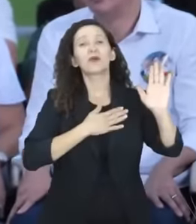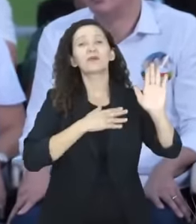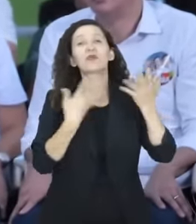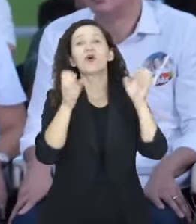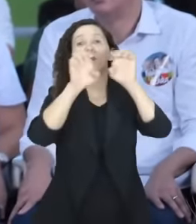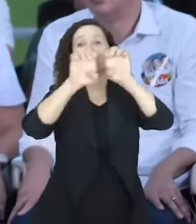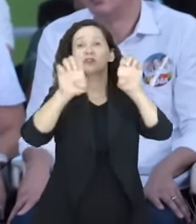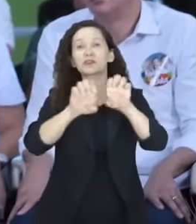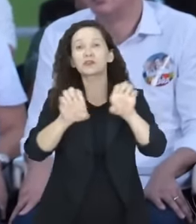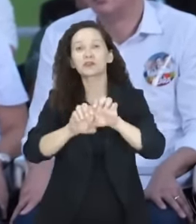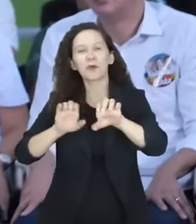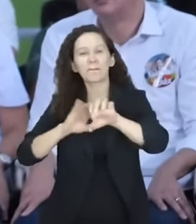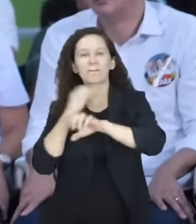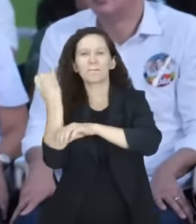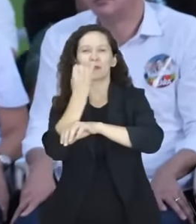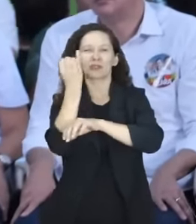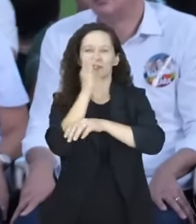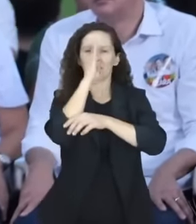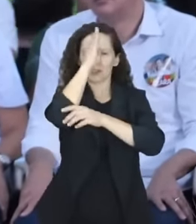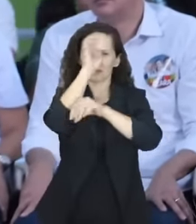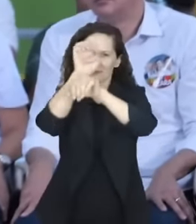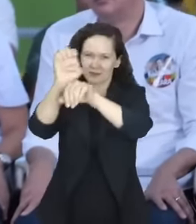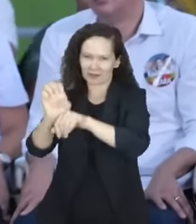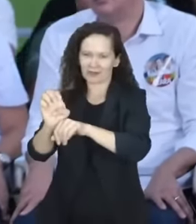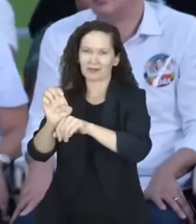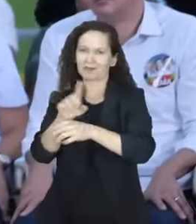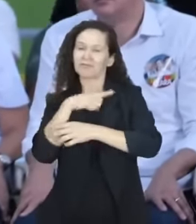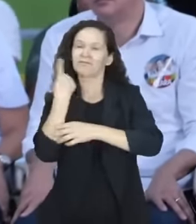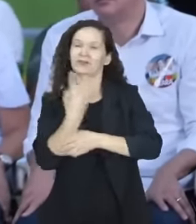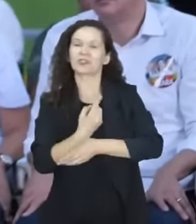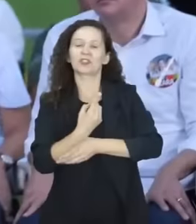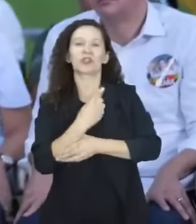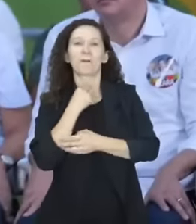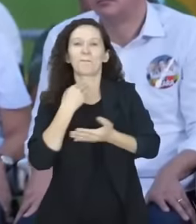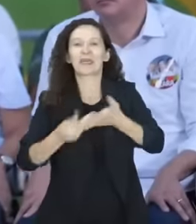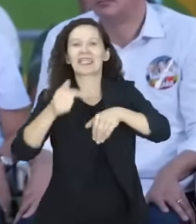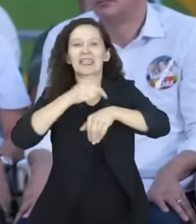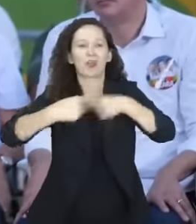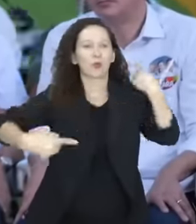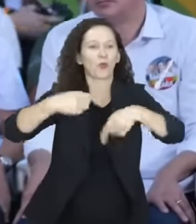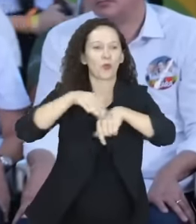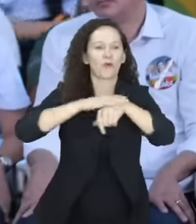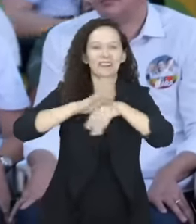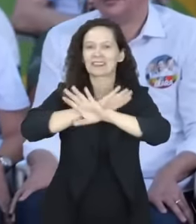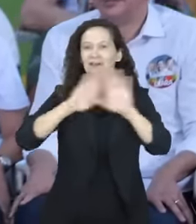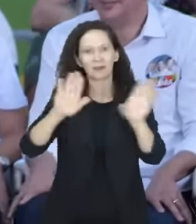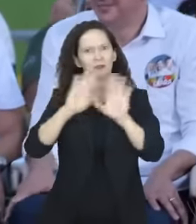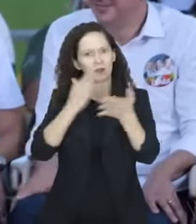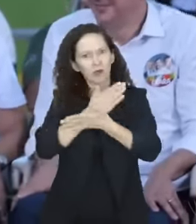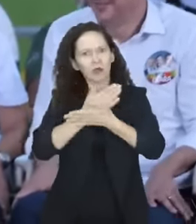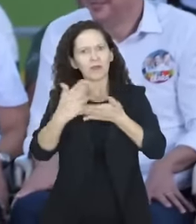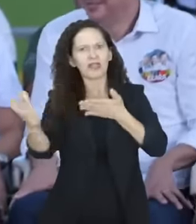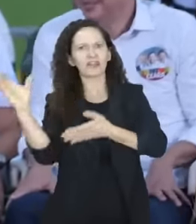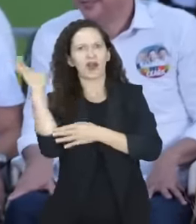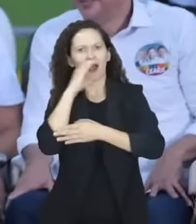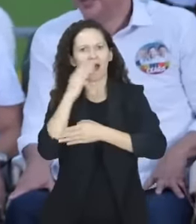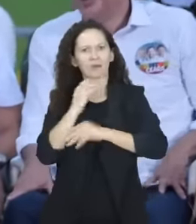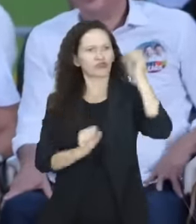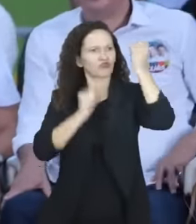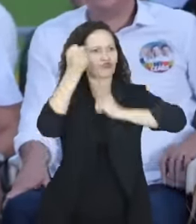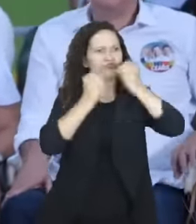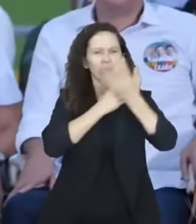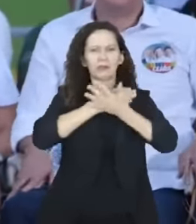importantes, para que a gente não perca tempo discutindo e a gente coloque a máquina para funcionar. Vamos fazer